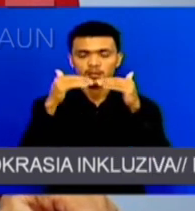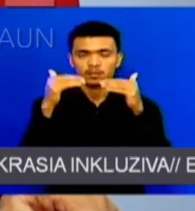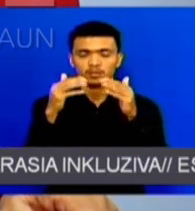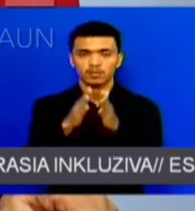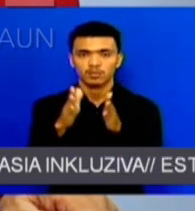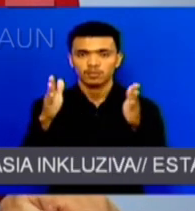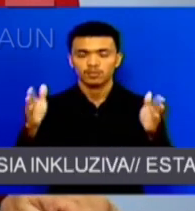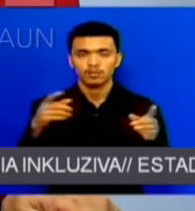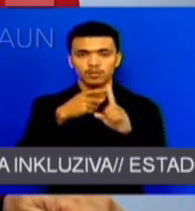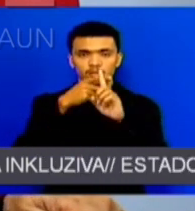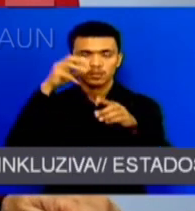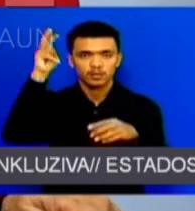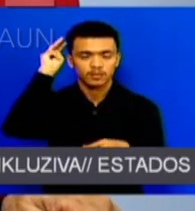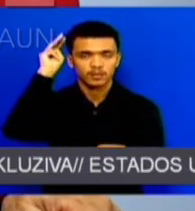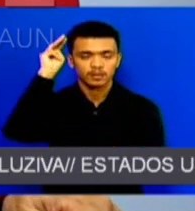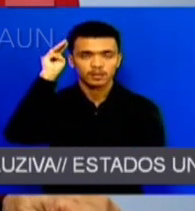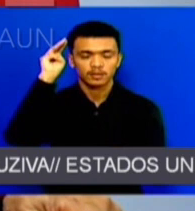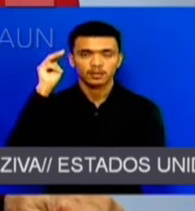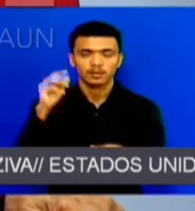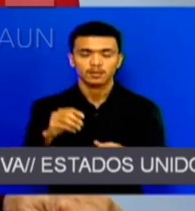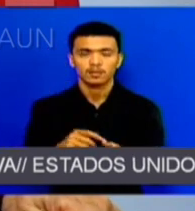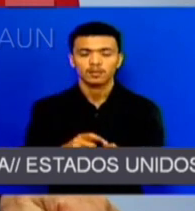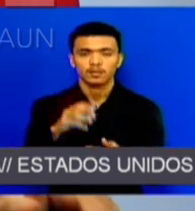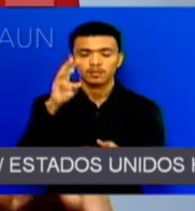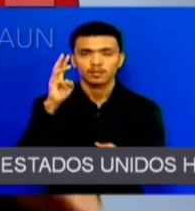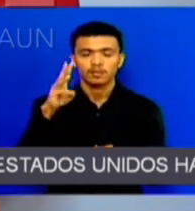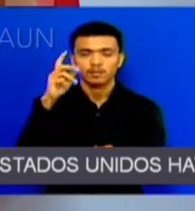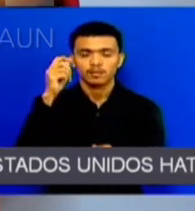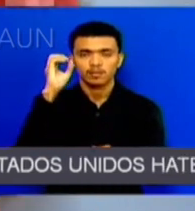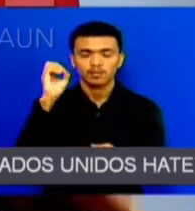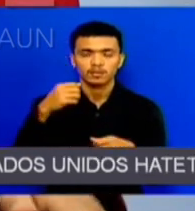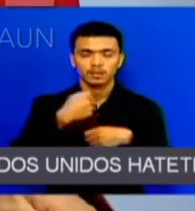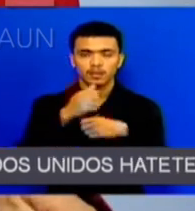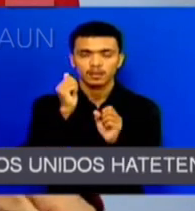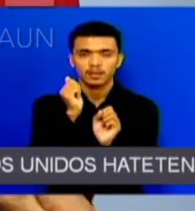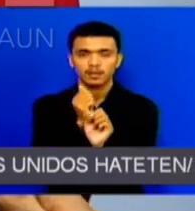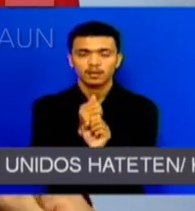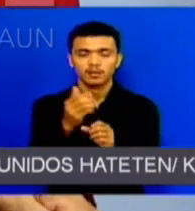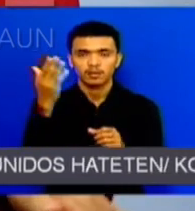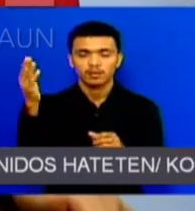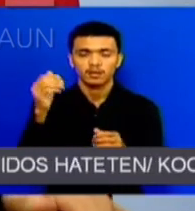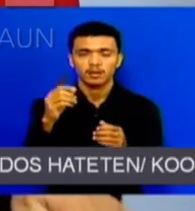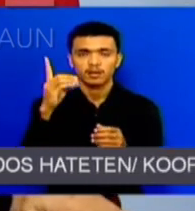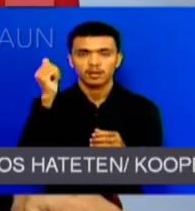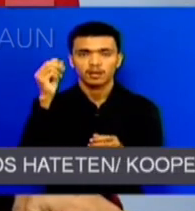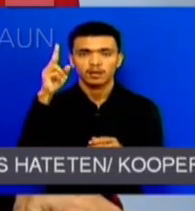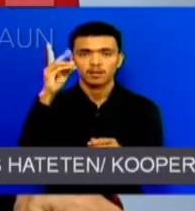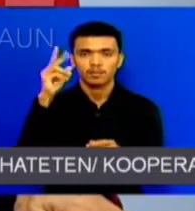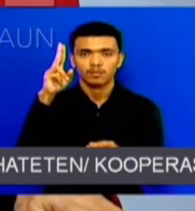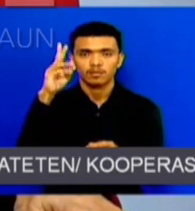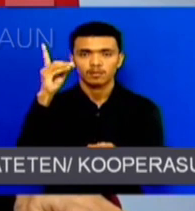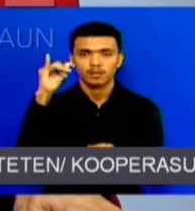botida ministerial da WTO que se ralo e a Abu Dhabi. Chefe Estado